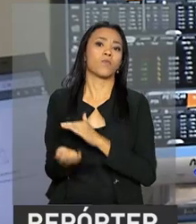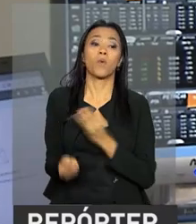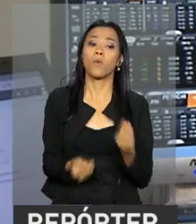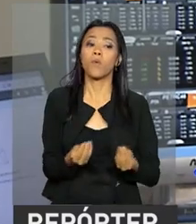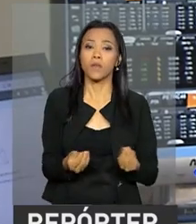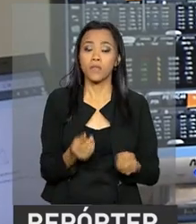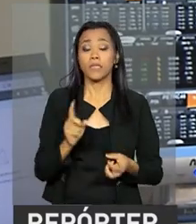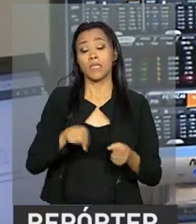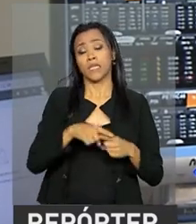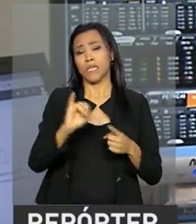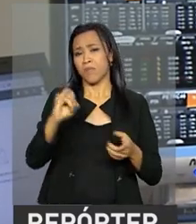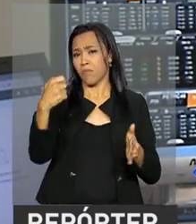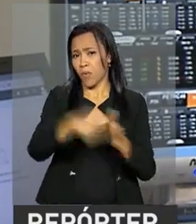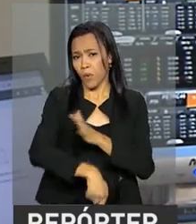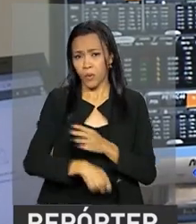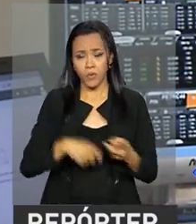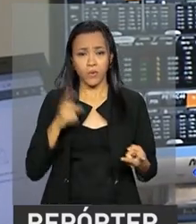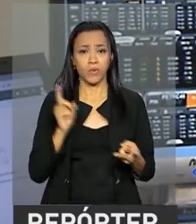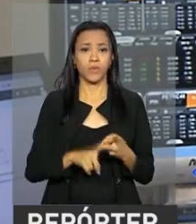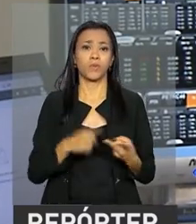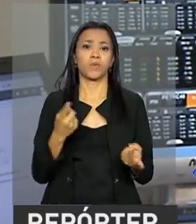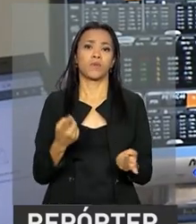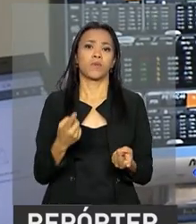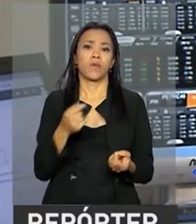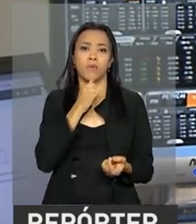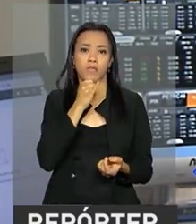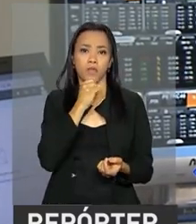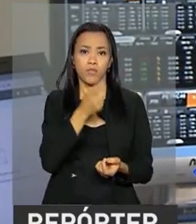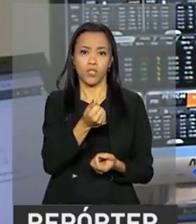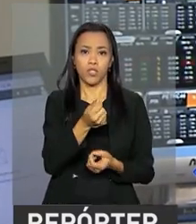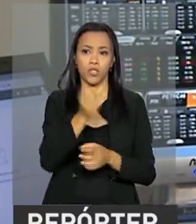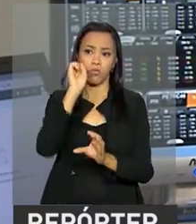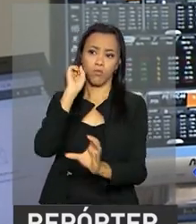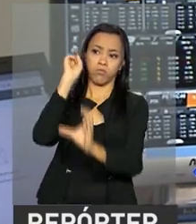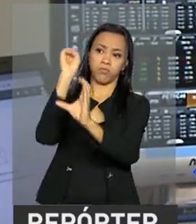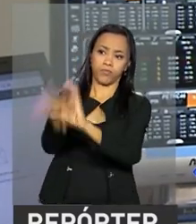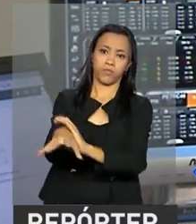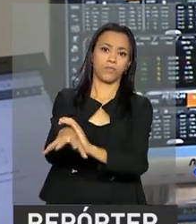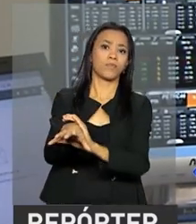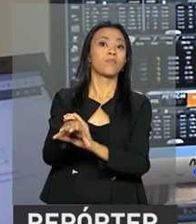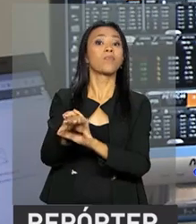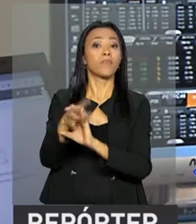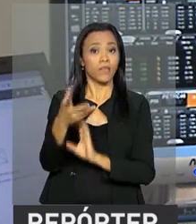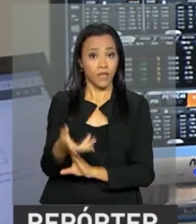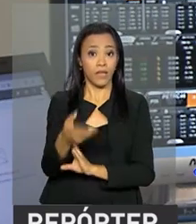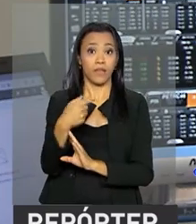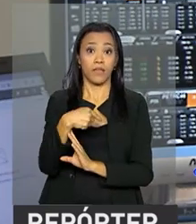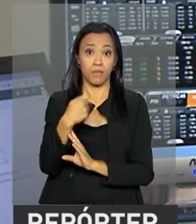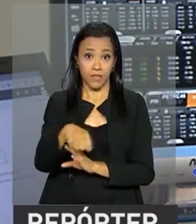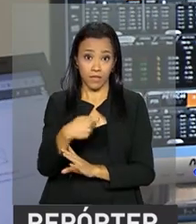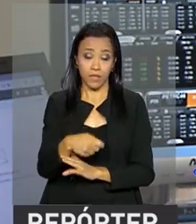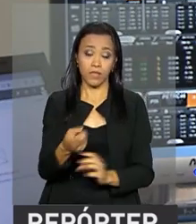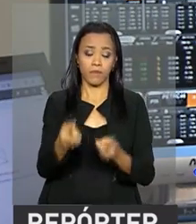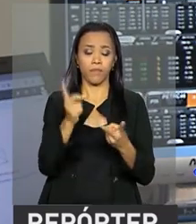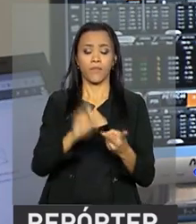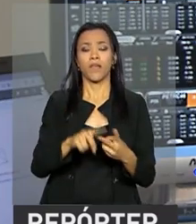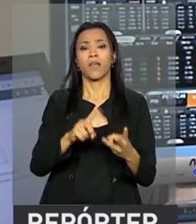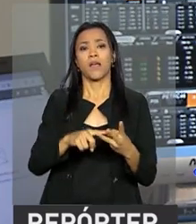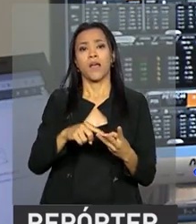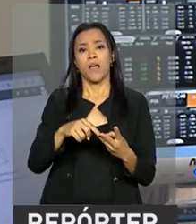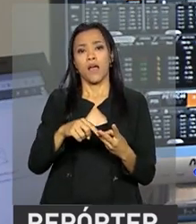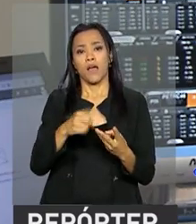que se cobra os custos com depósito compulsório que ele tem que recolher ao banco central ele vai cobrar no spred aí na